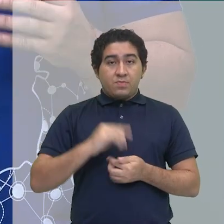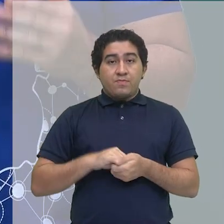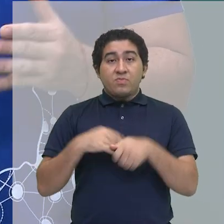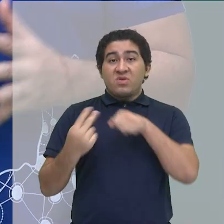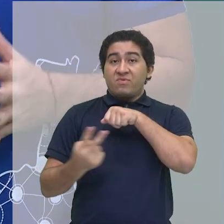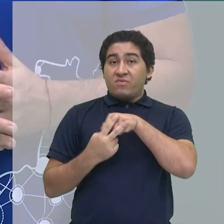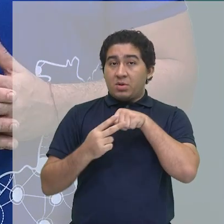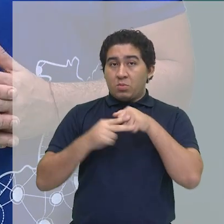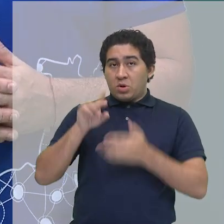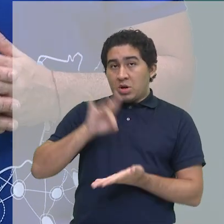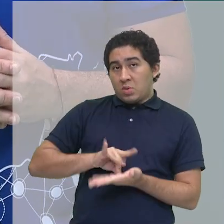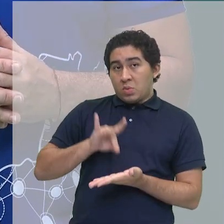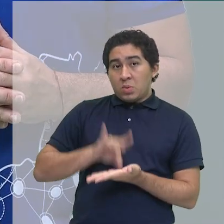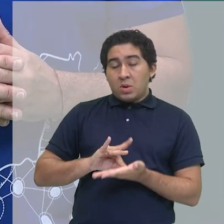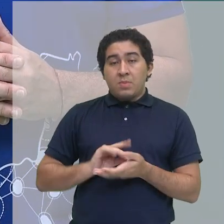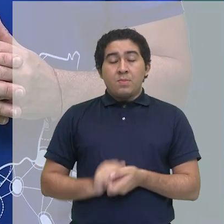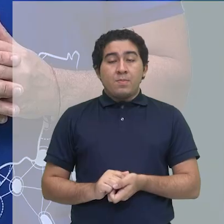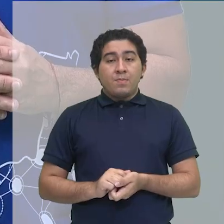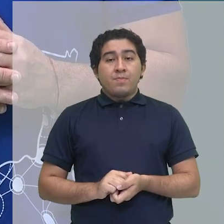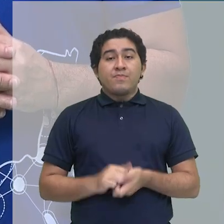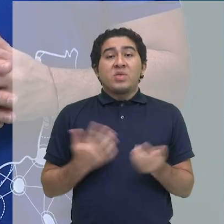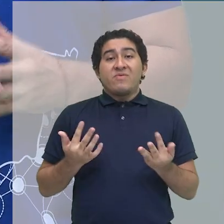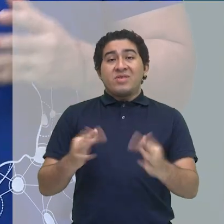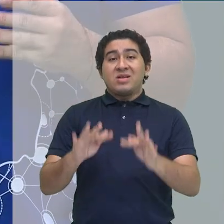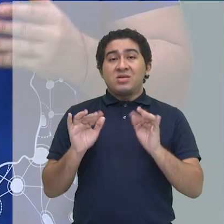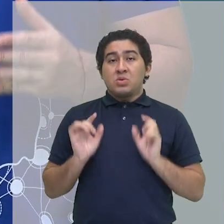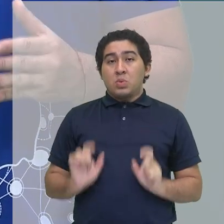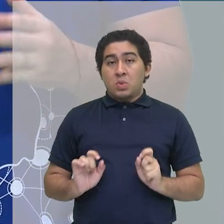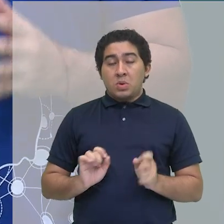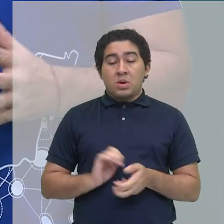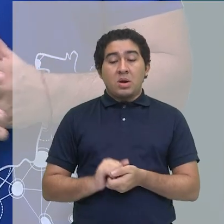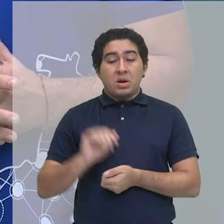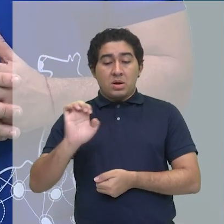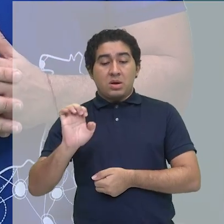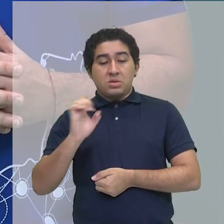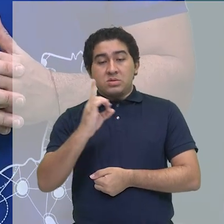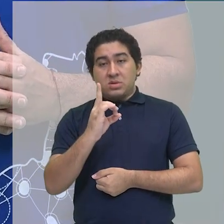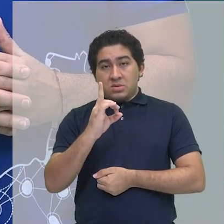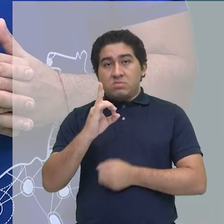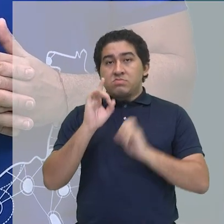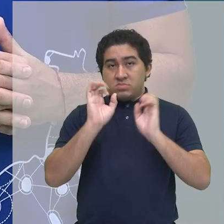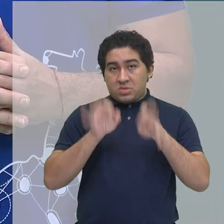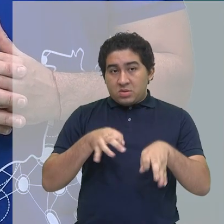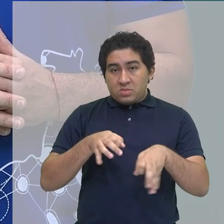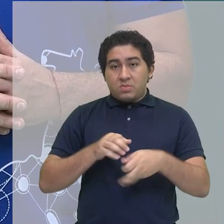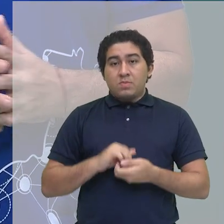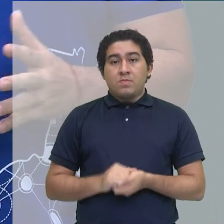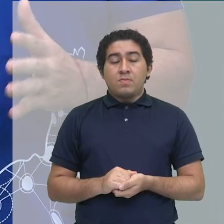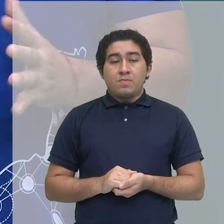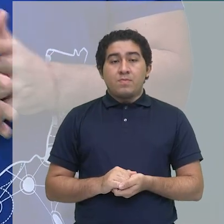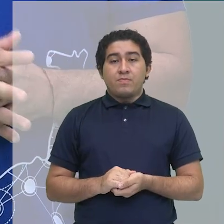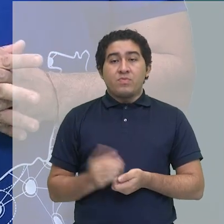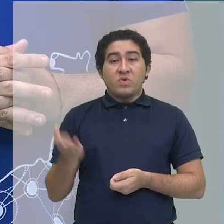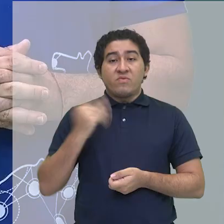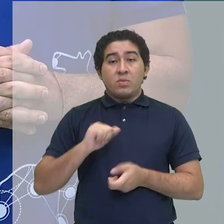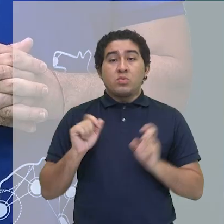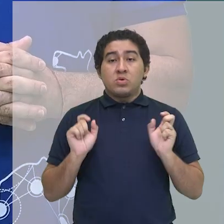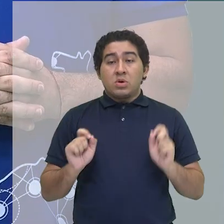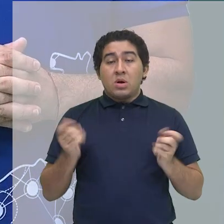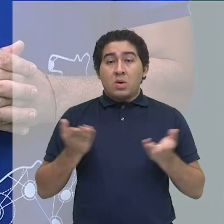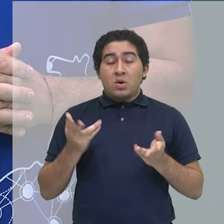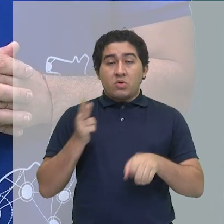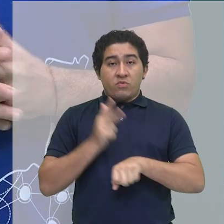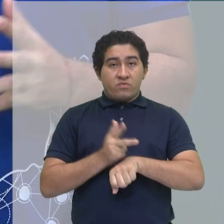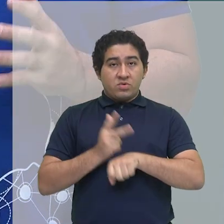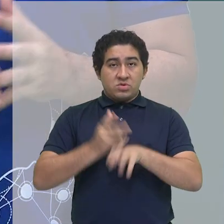regulares, os regular verbs, eles finalizam em ED. Beleza? Vamos agora assistir